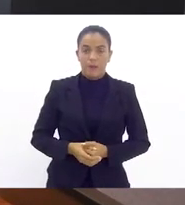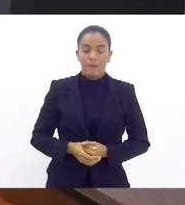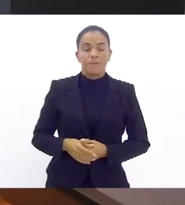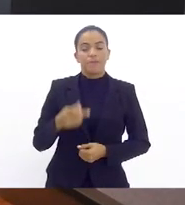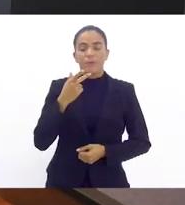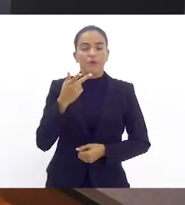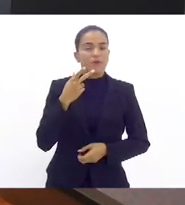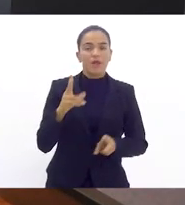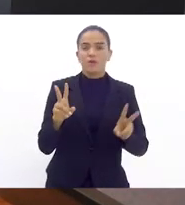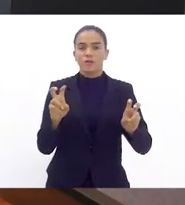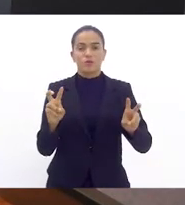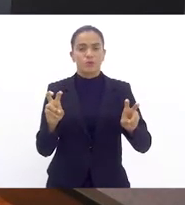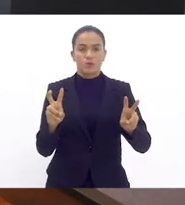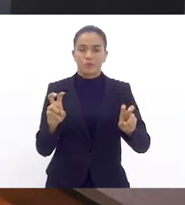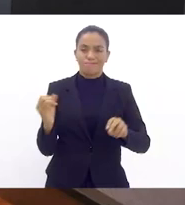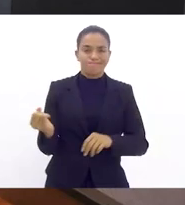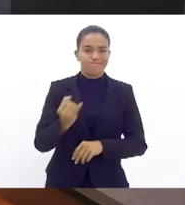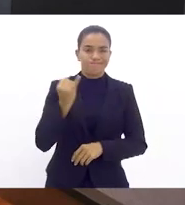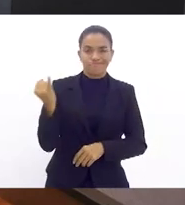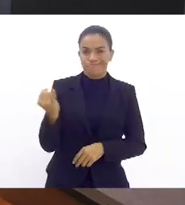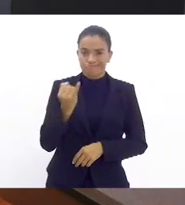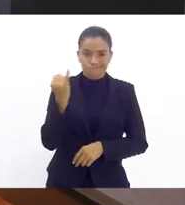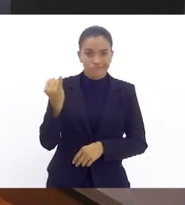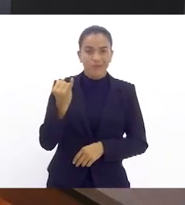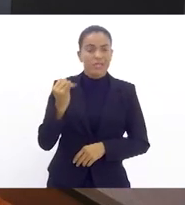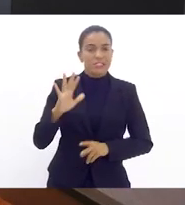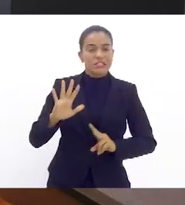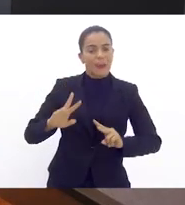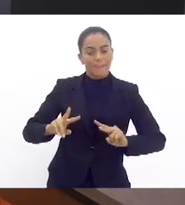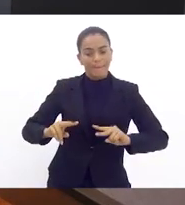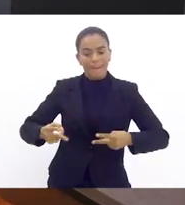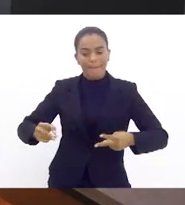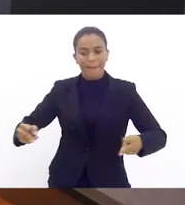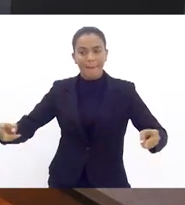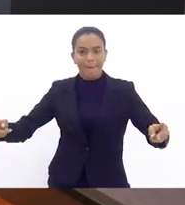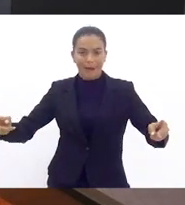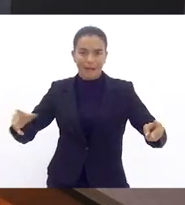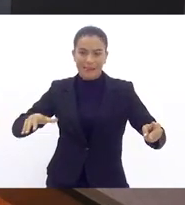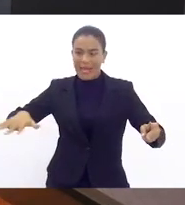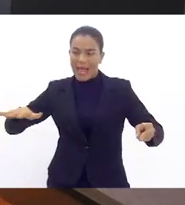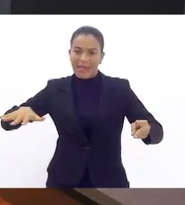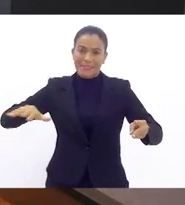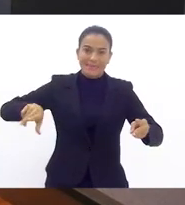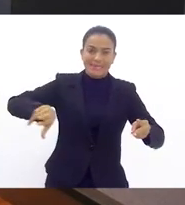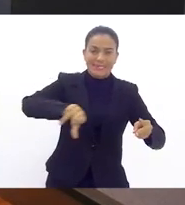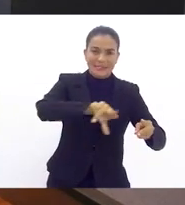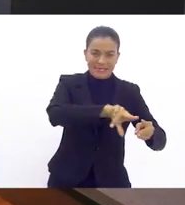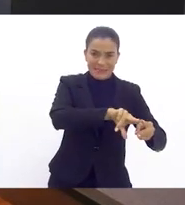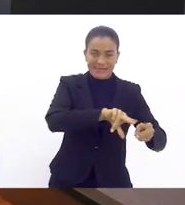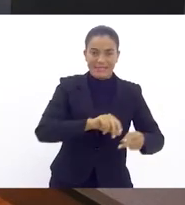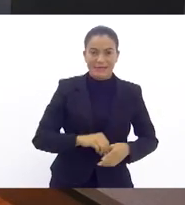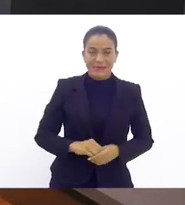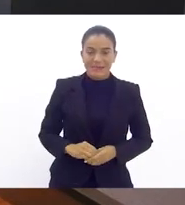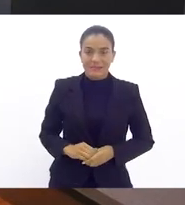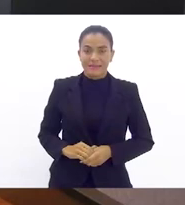desse assunto tão importante que acaba gerando consequências em áreas tão diversas, mas